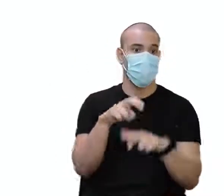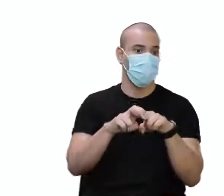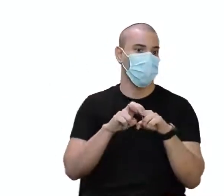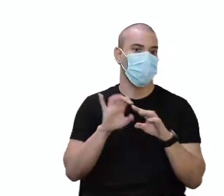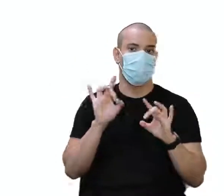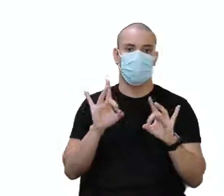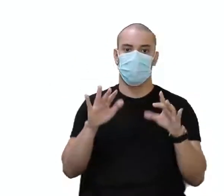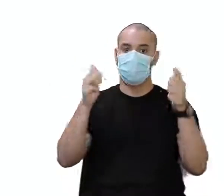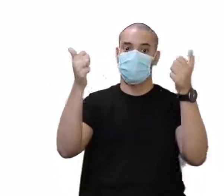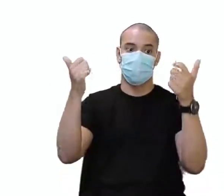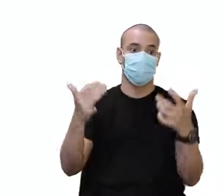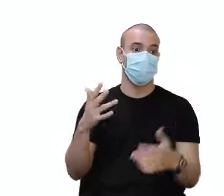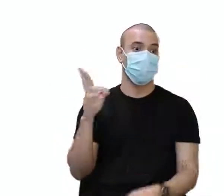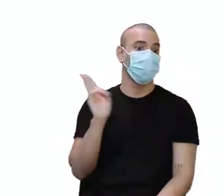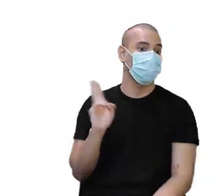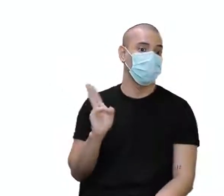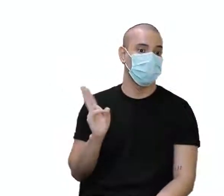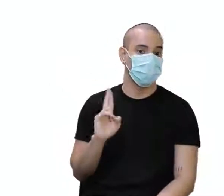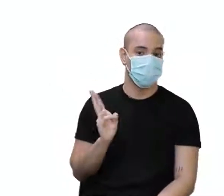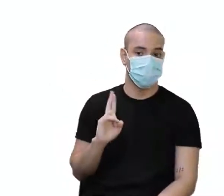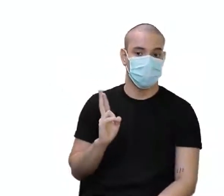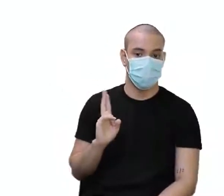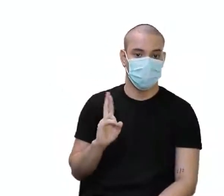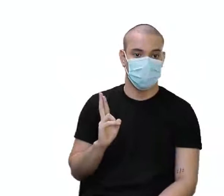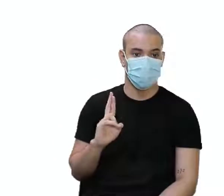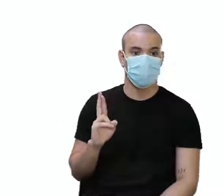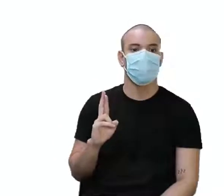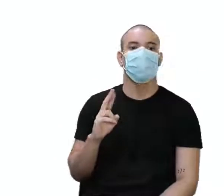eu só posso estar falando de quem? Dos